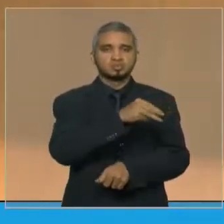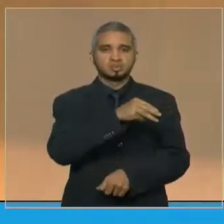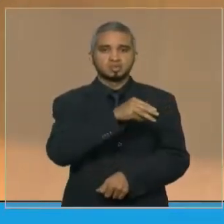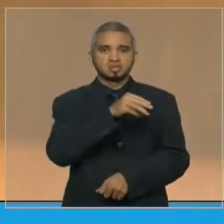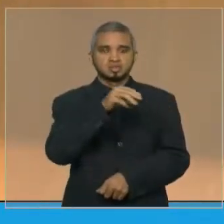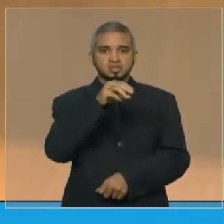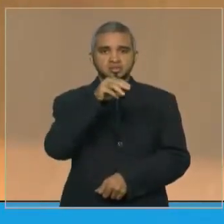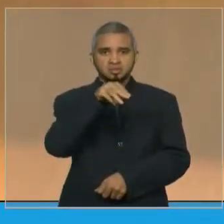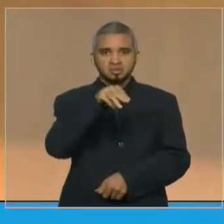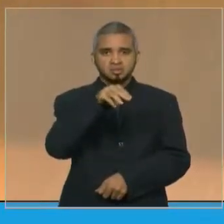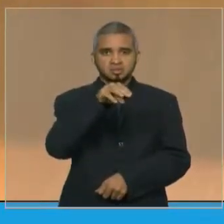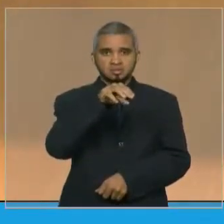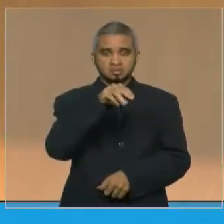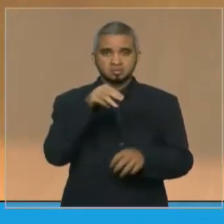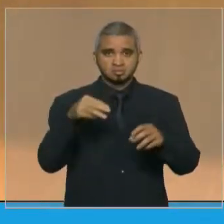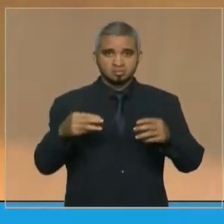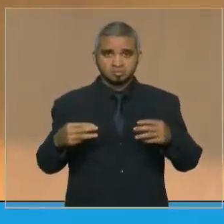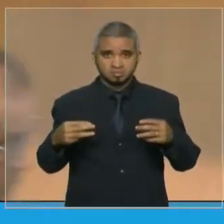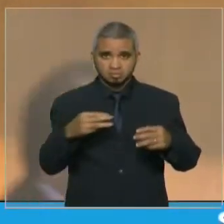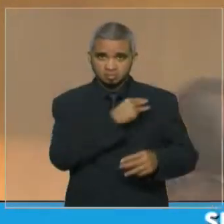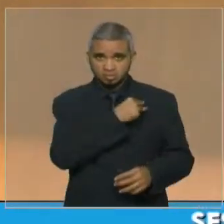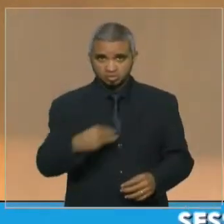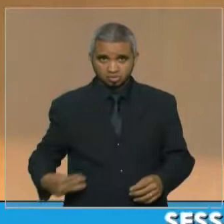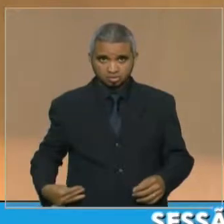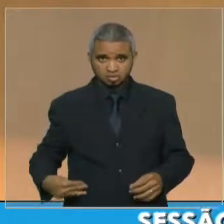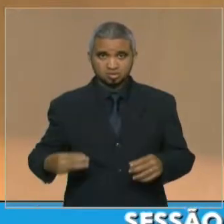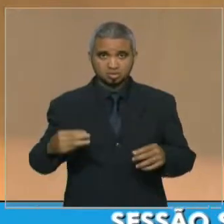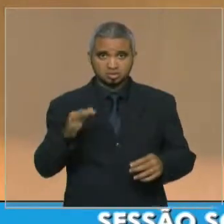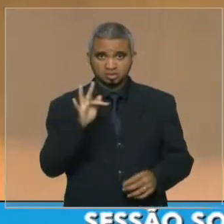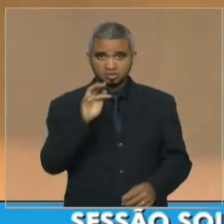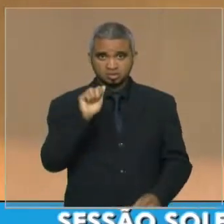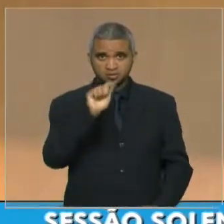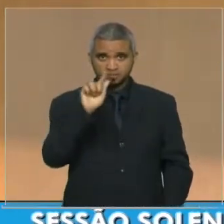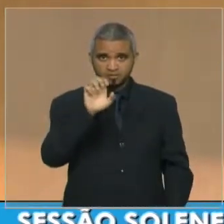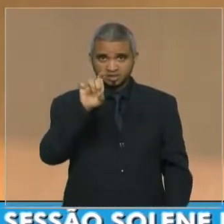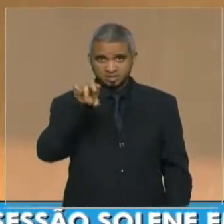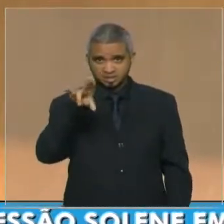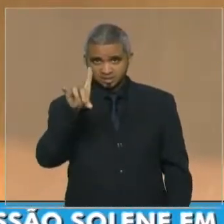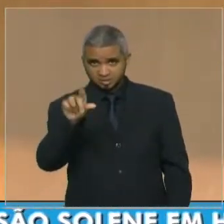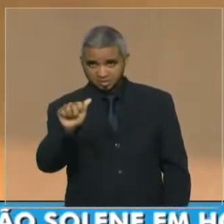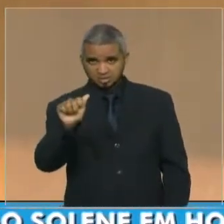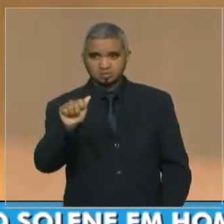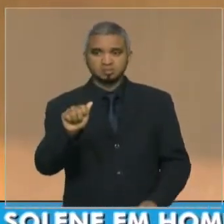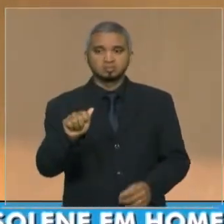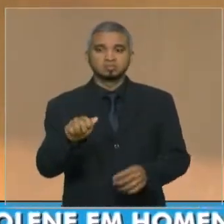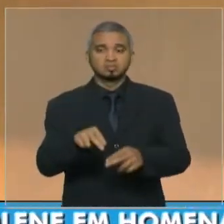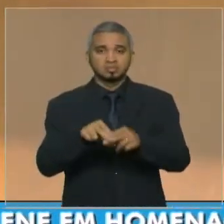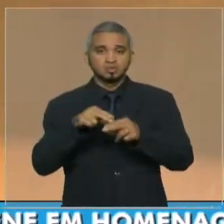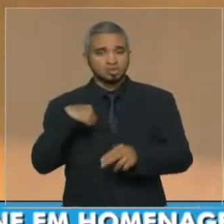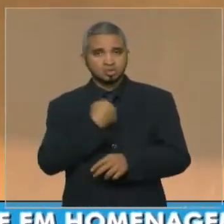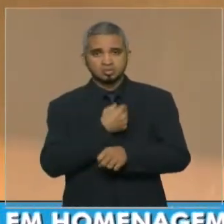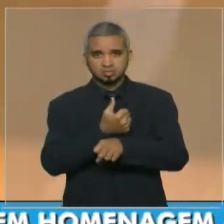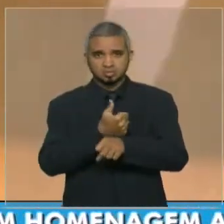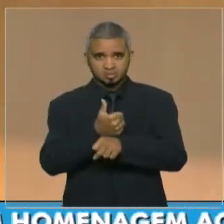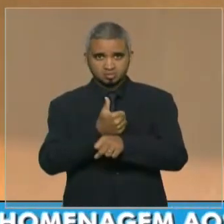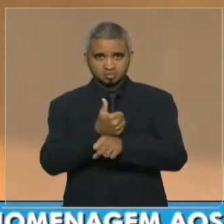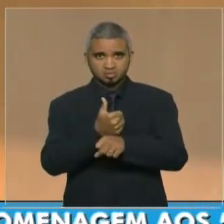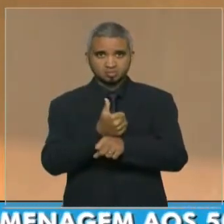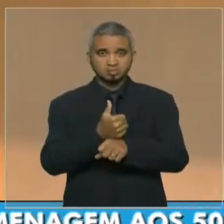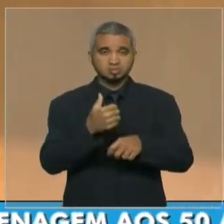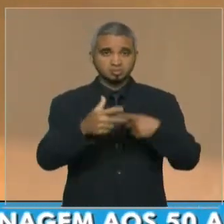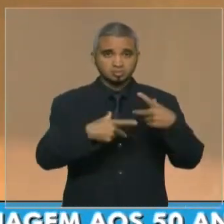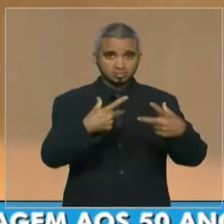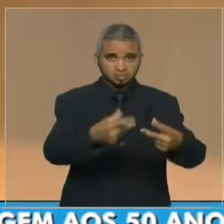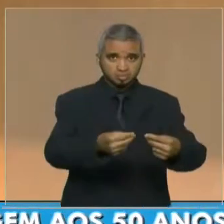a nível de Receita Federal do Brasil, sede DF. Então, o Prêmio Servidor Excelência